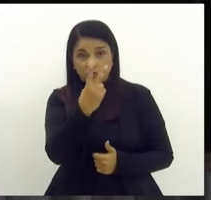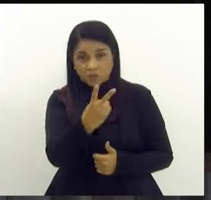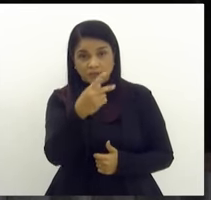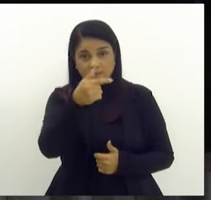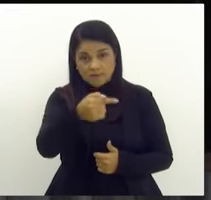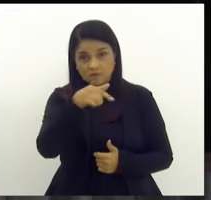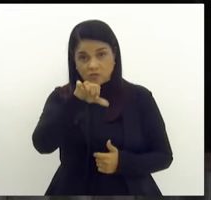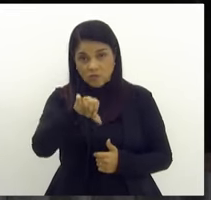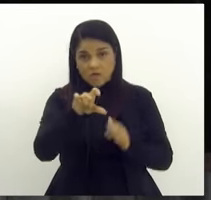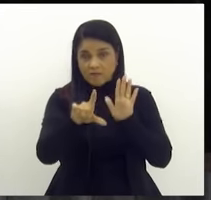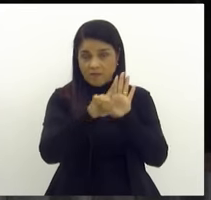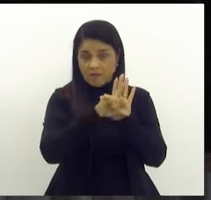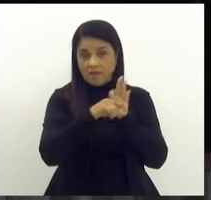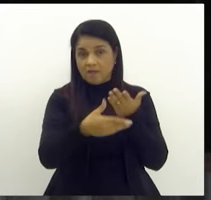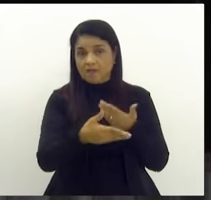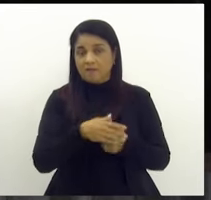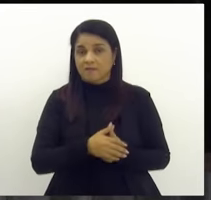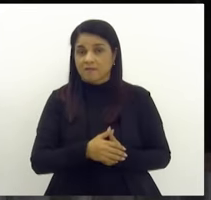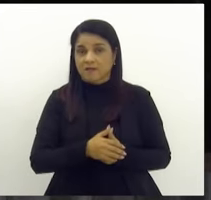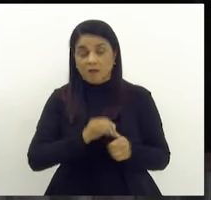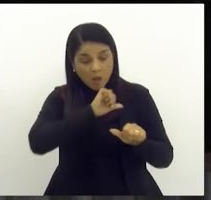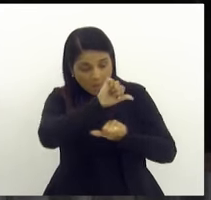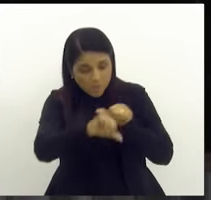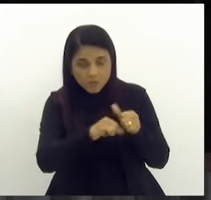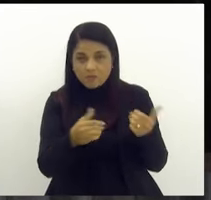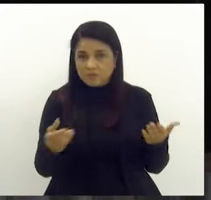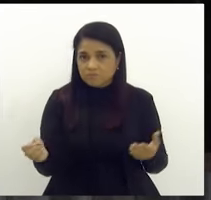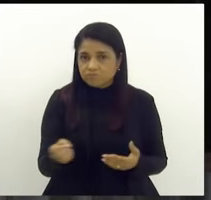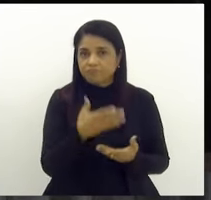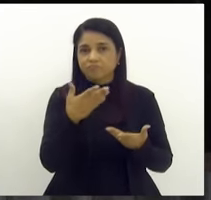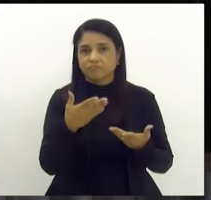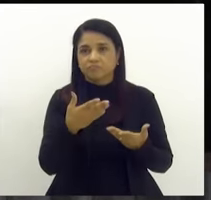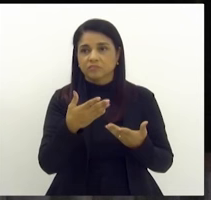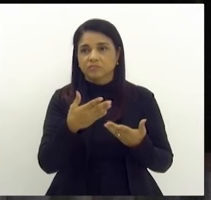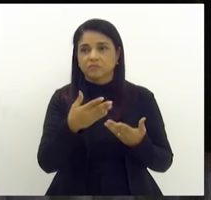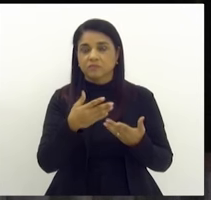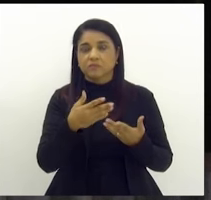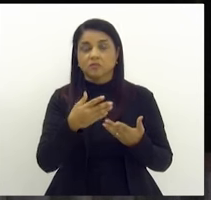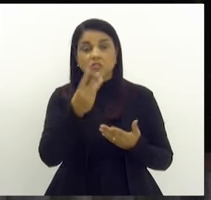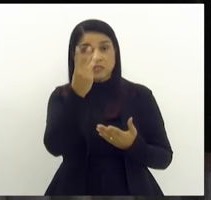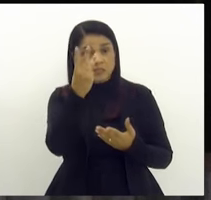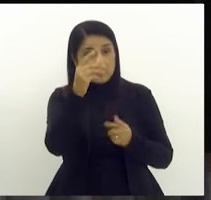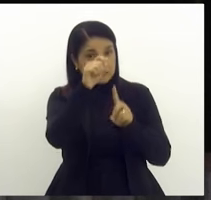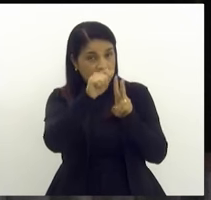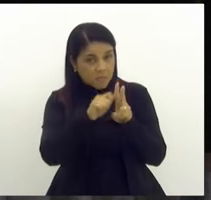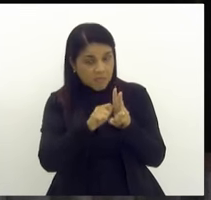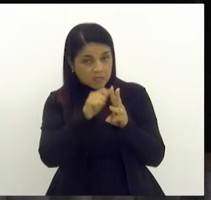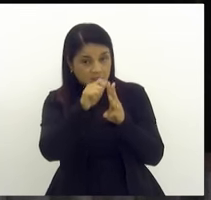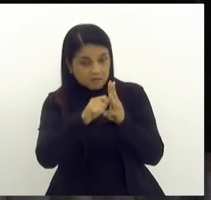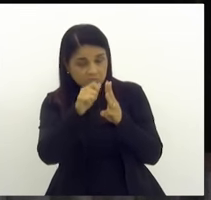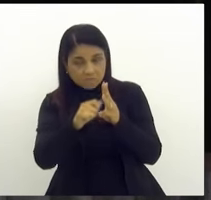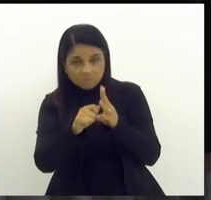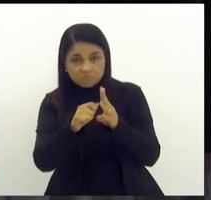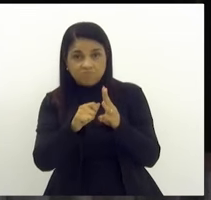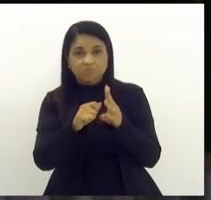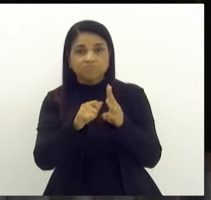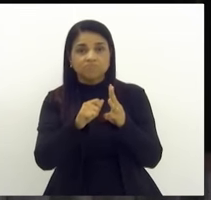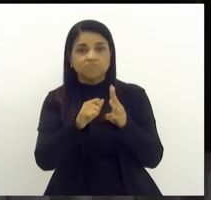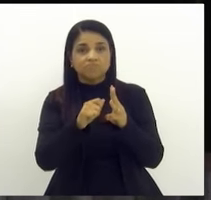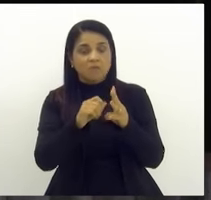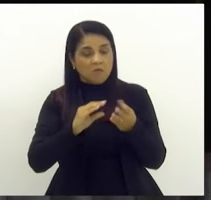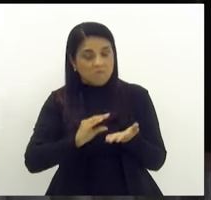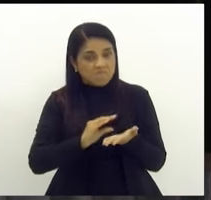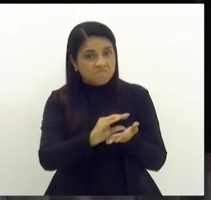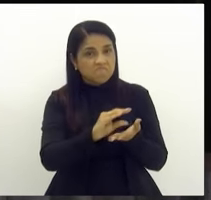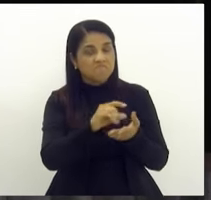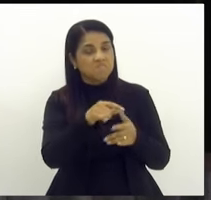mudança a mudança o seguinte que vai ser feita a média dosos TR meses né para poder investir na assistência saúde